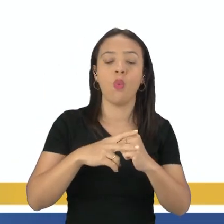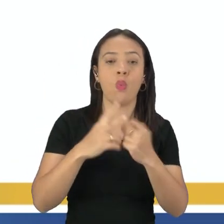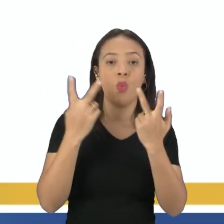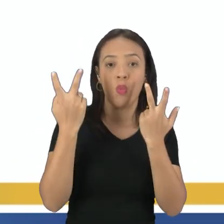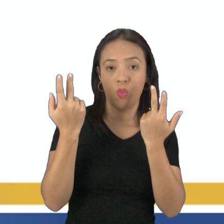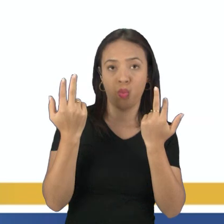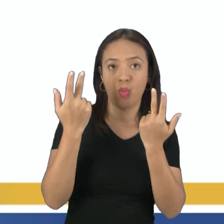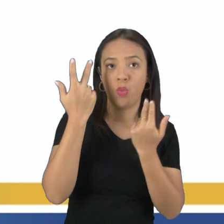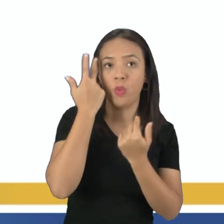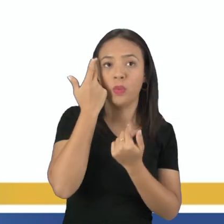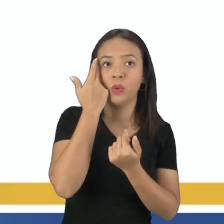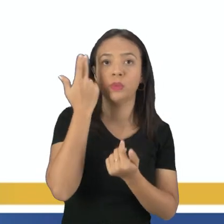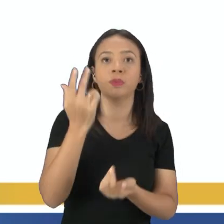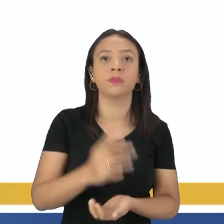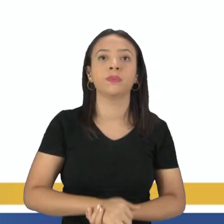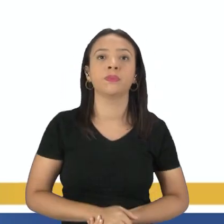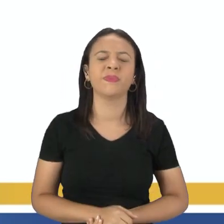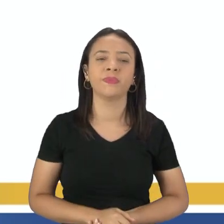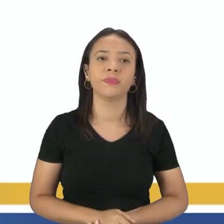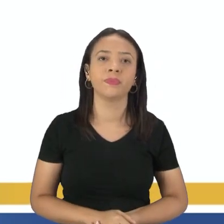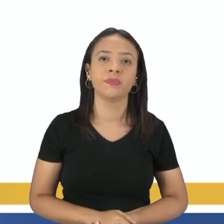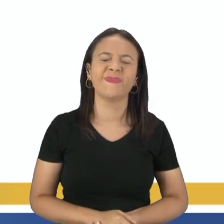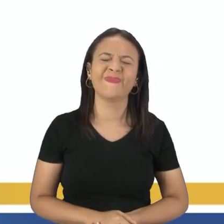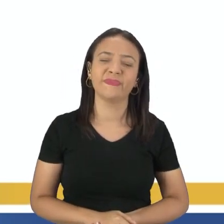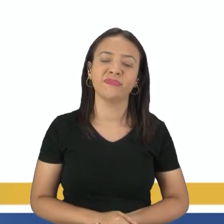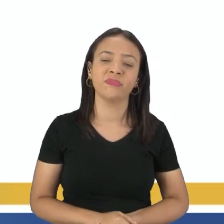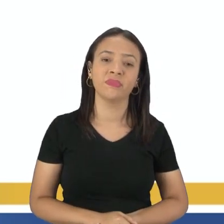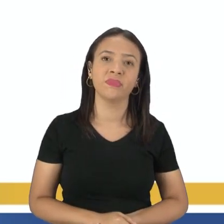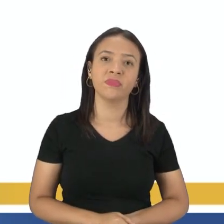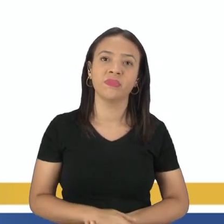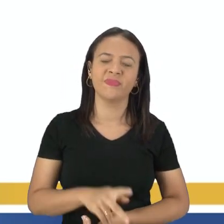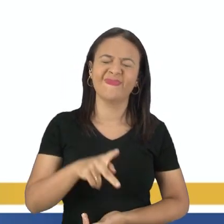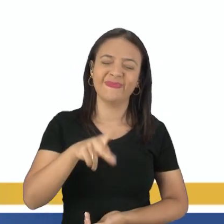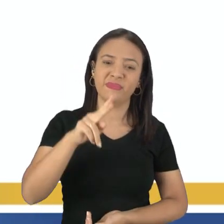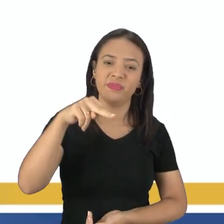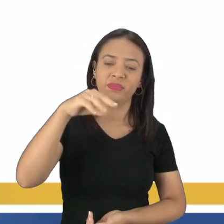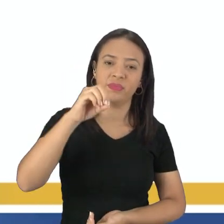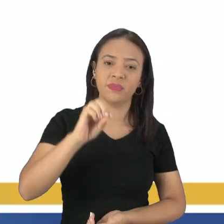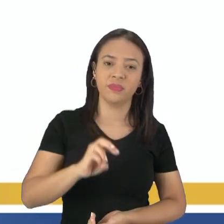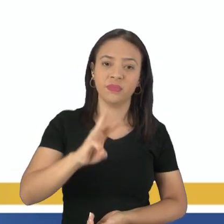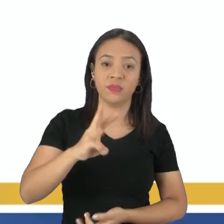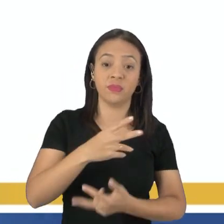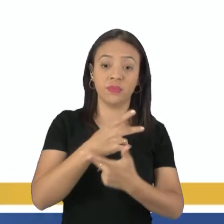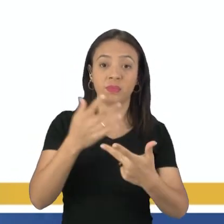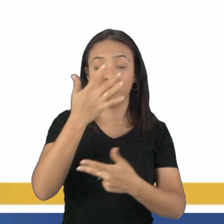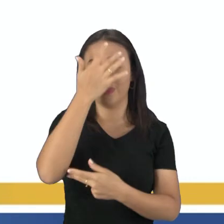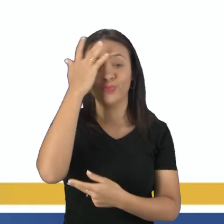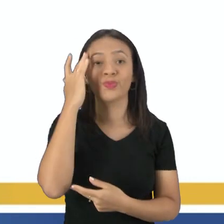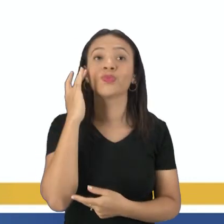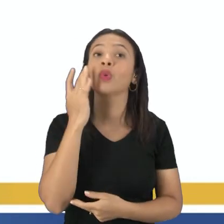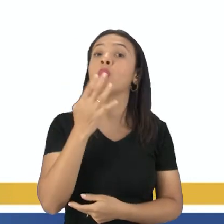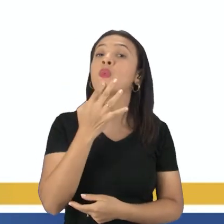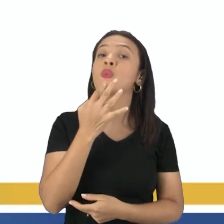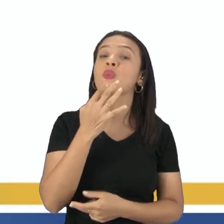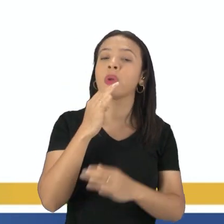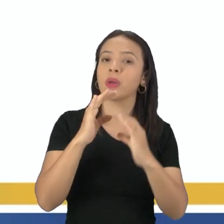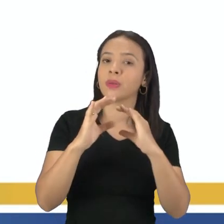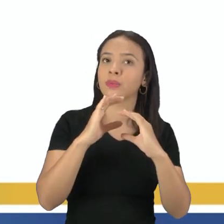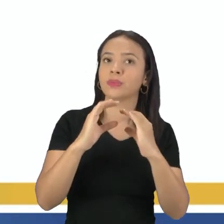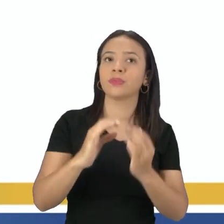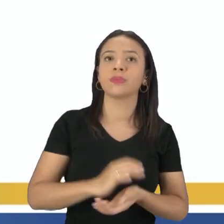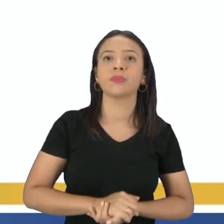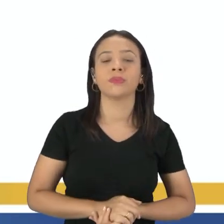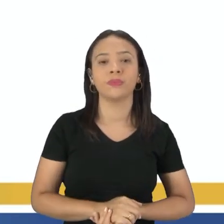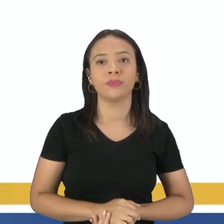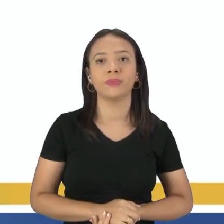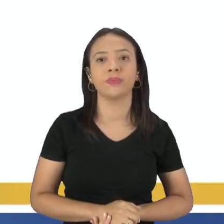normal. Many people know their songs, muitas pessoas conhecem suas